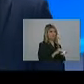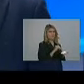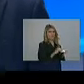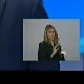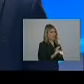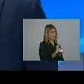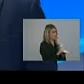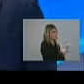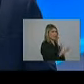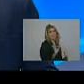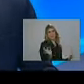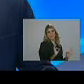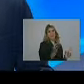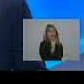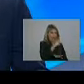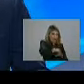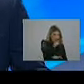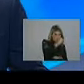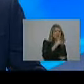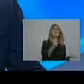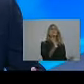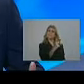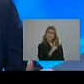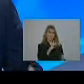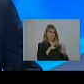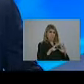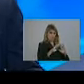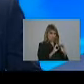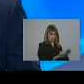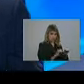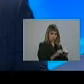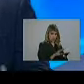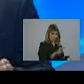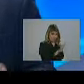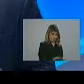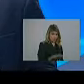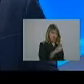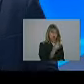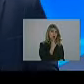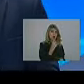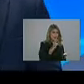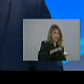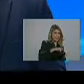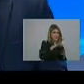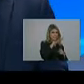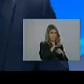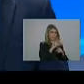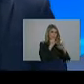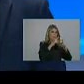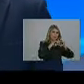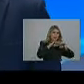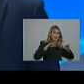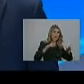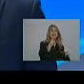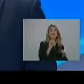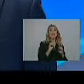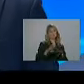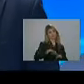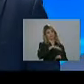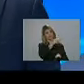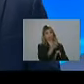custeio para a refeição. Tanto é que na educação infantil são 4 refeições e no ensino fundamental são 3 refeições por